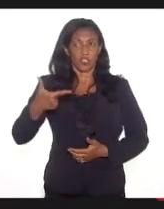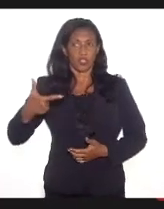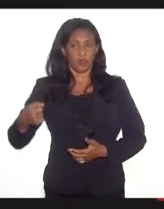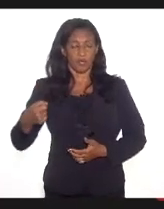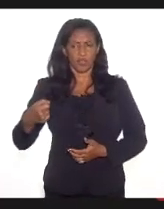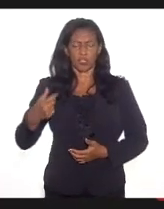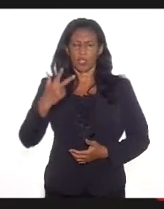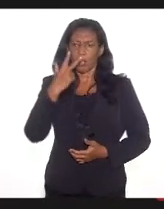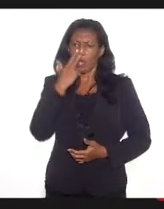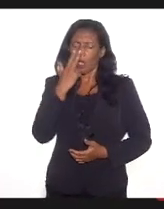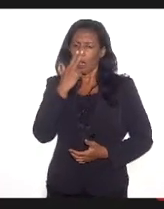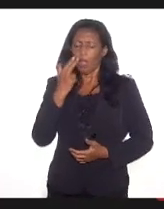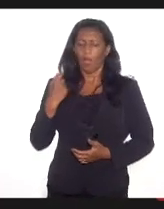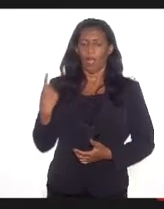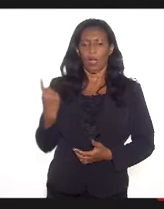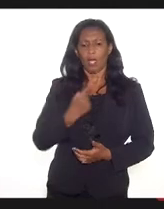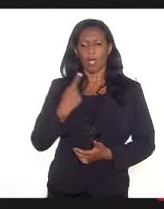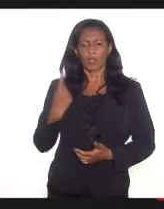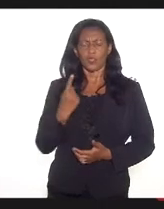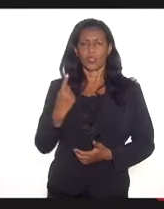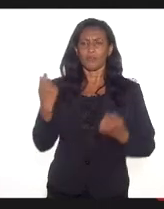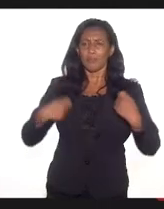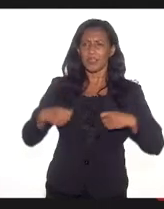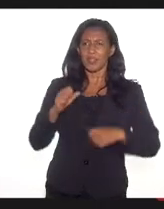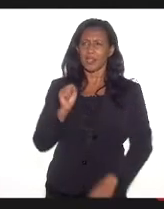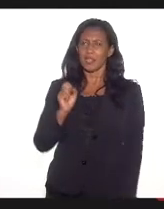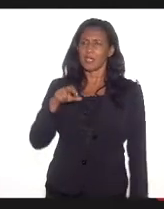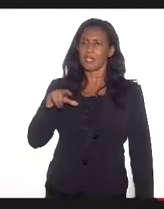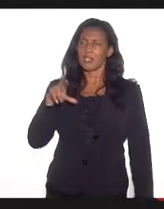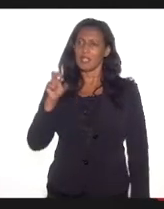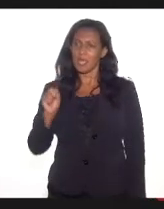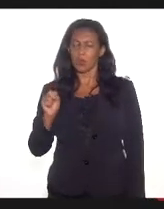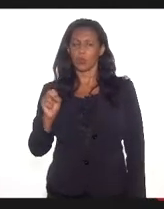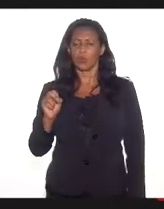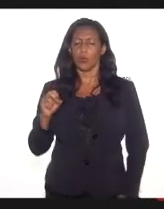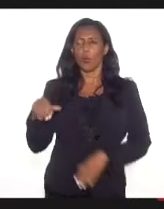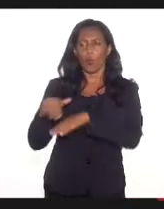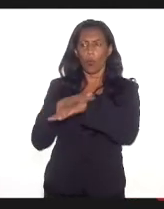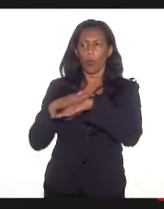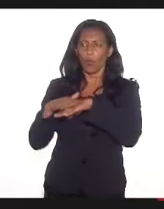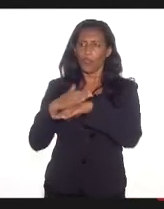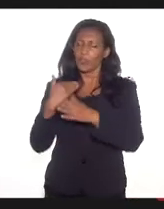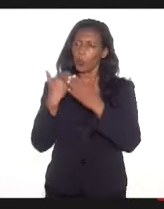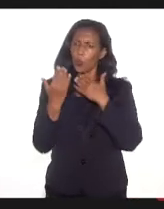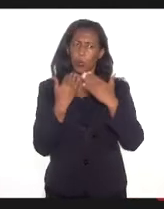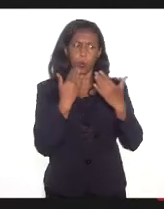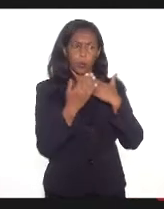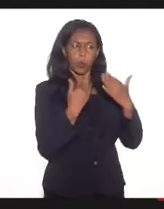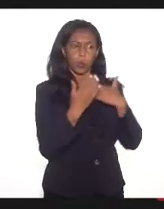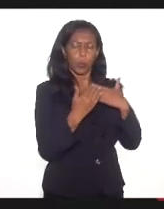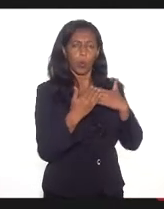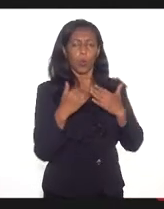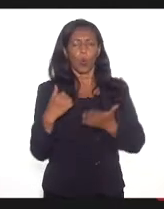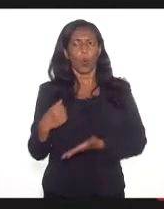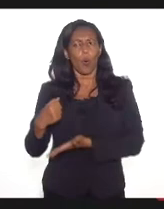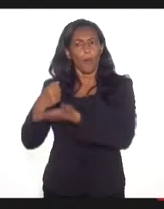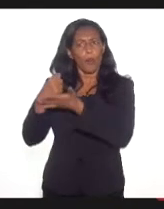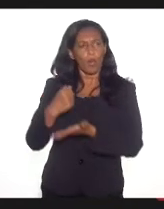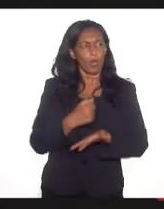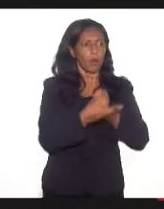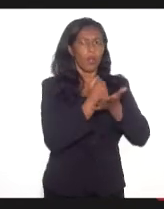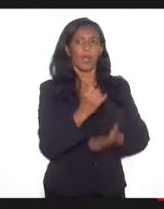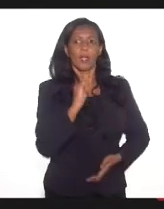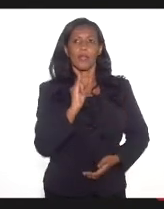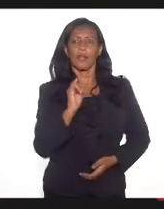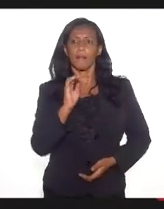brigar pela realização do CES e procurar um pouco conversando quer dizer também com os órgãos apoiando o IBGE a IBGE